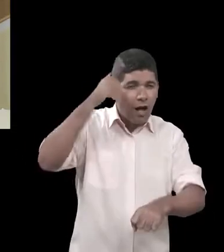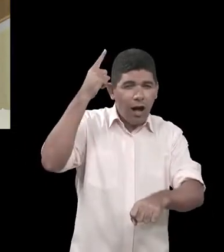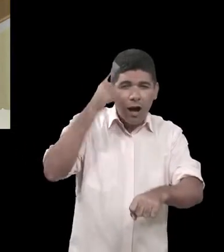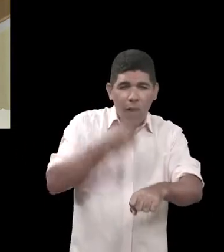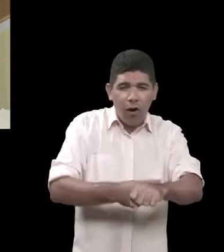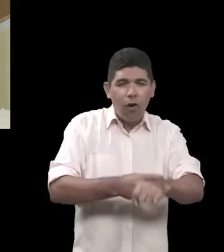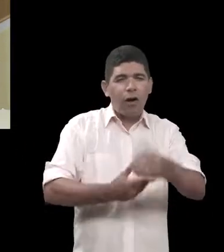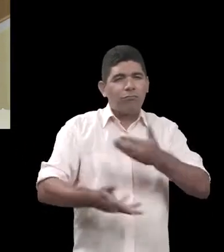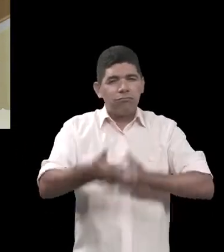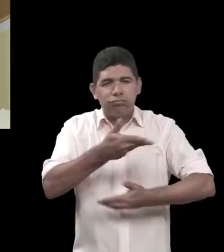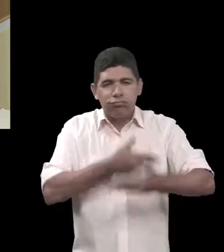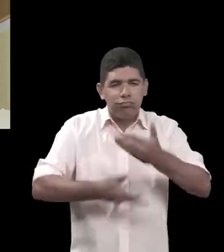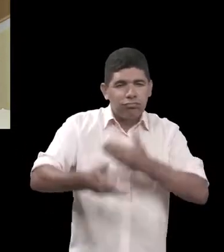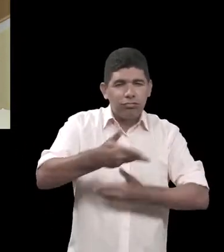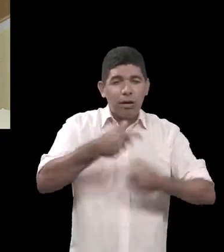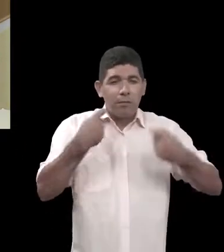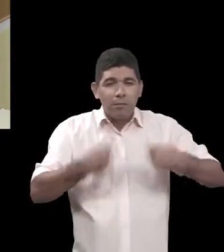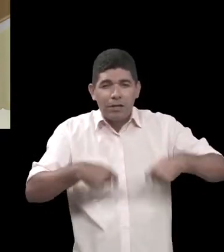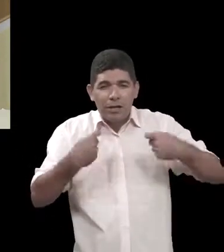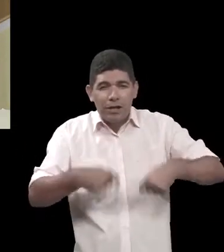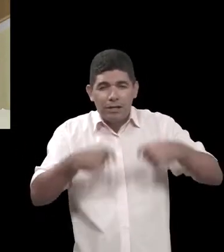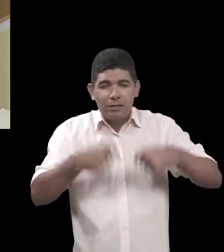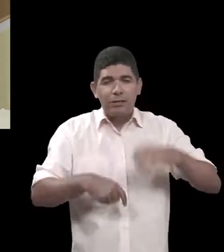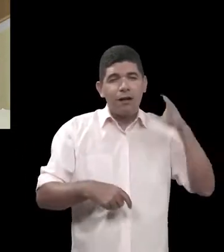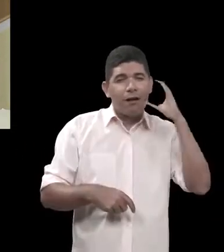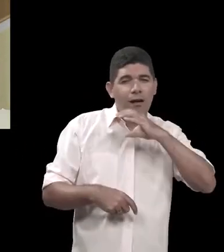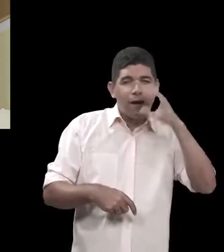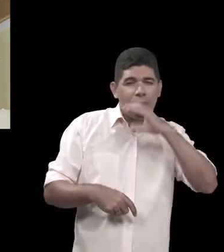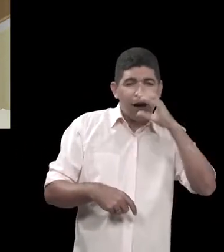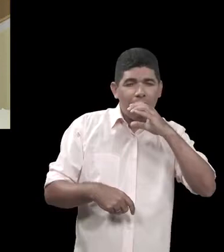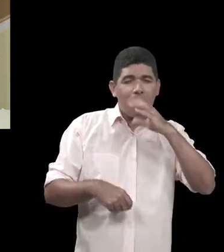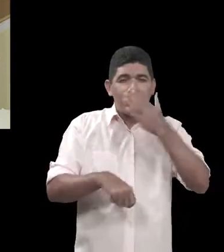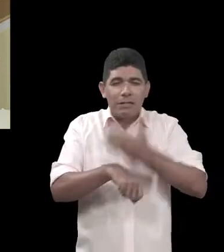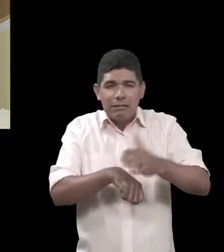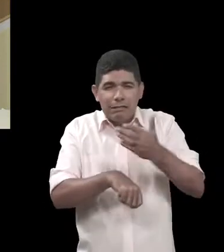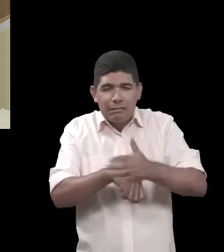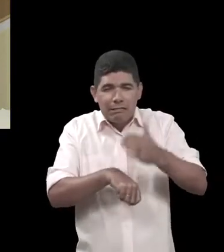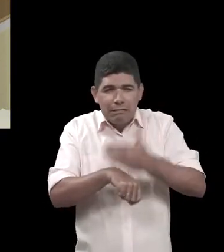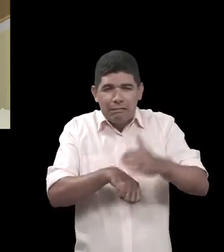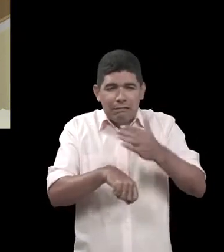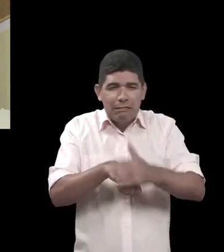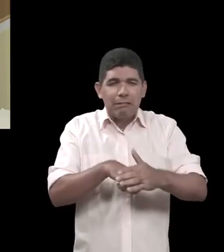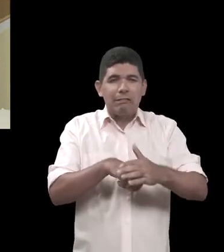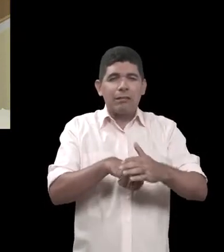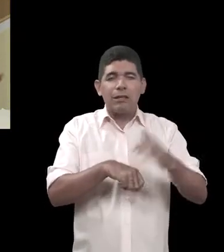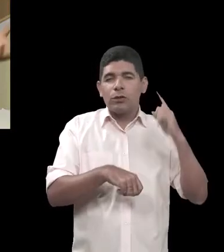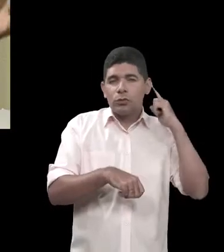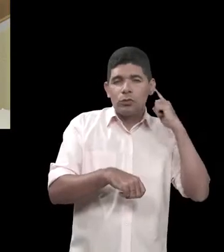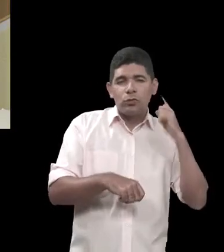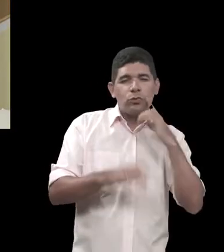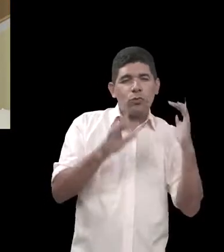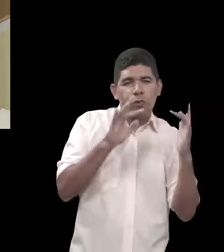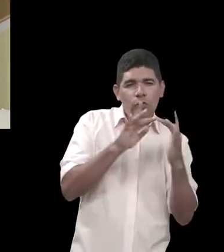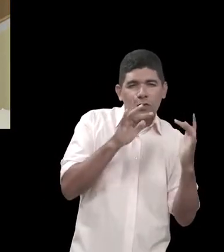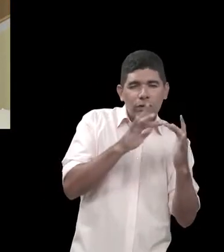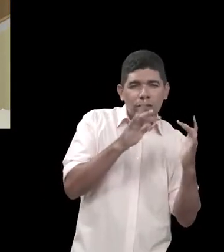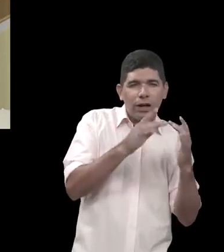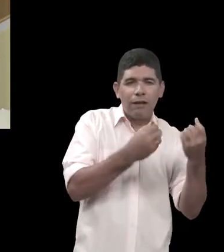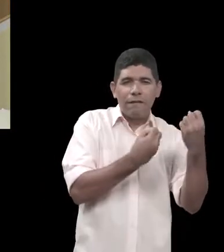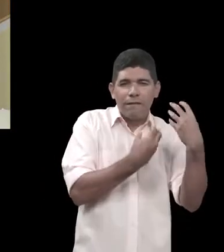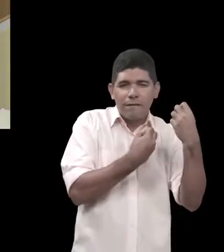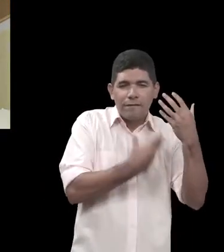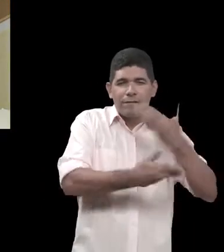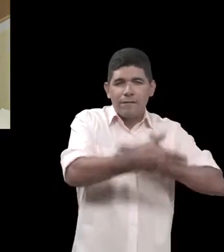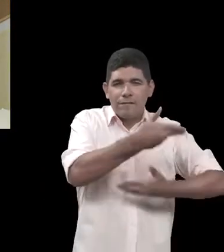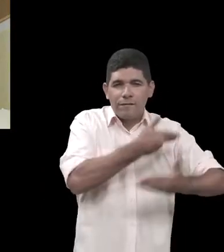alguma coisa e a gente ali na prática tentava achar soluções. Junto com os surdos também, né? E aí com a vinda do